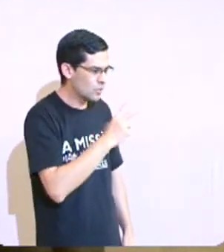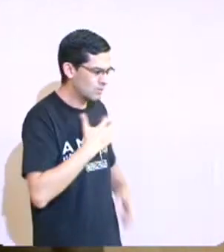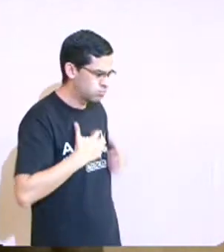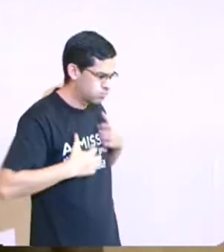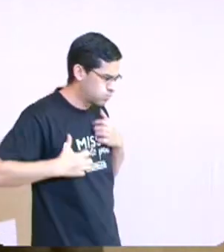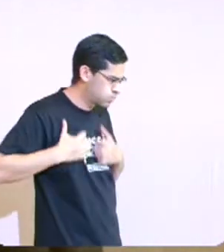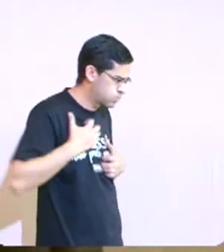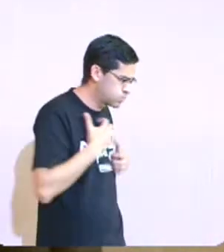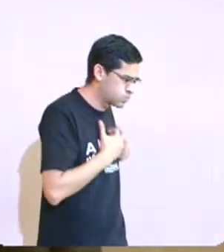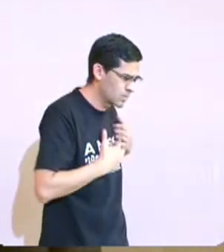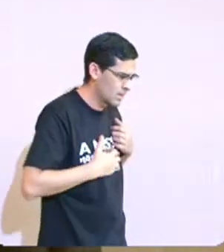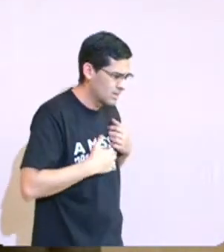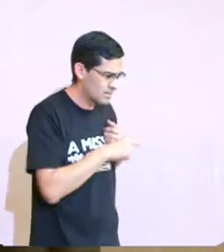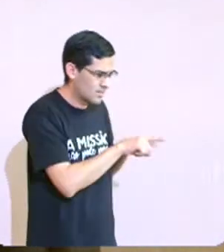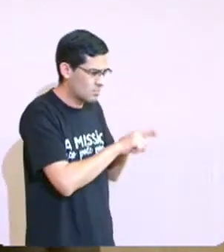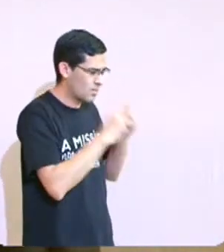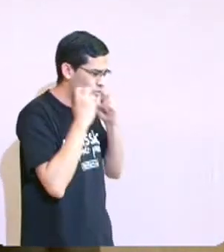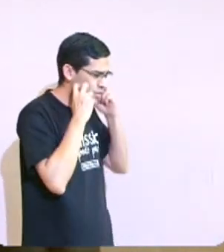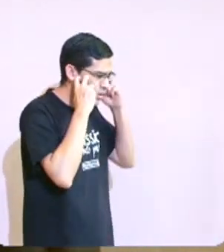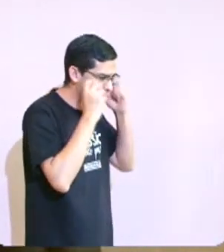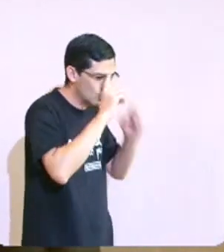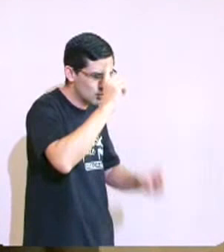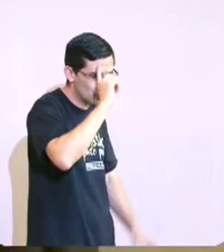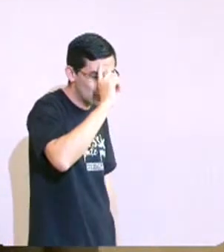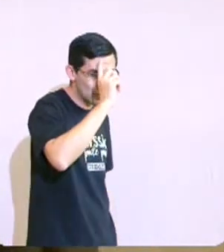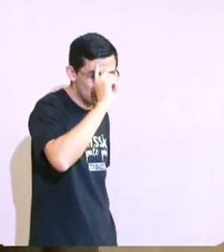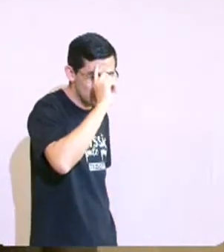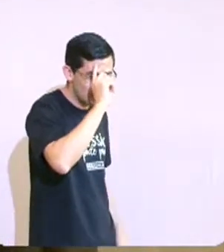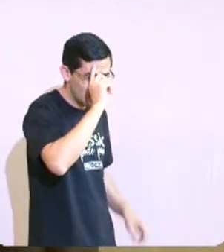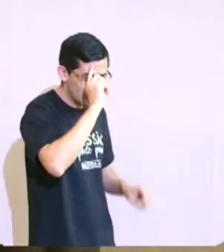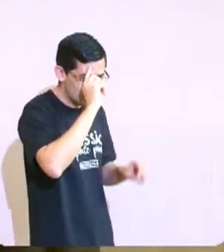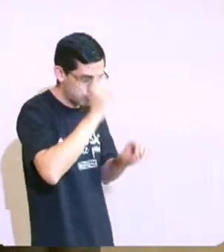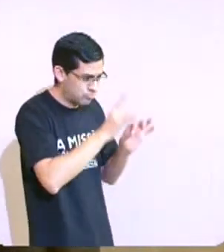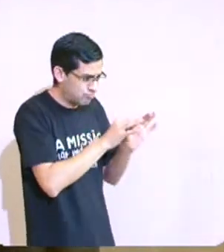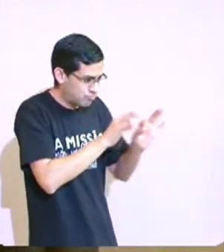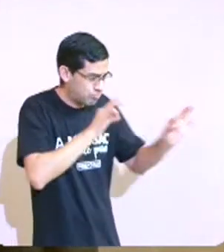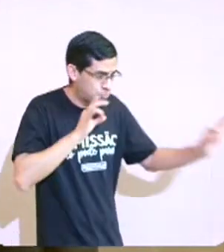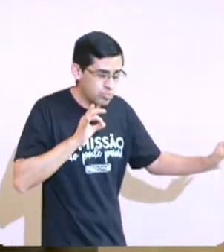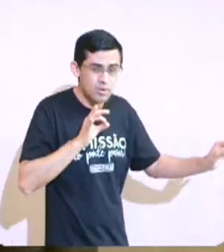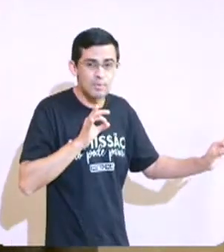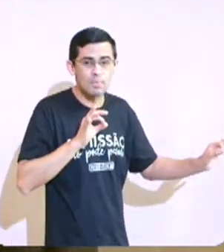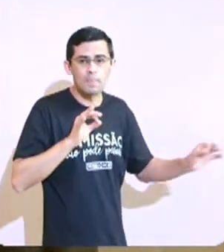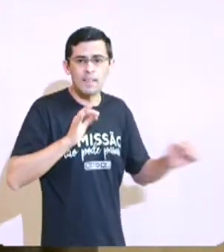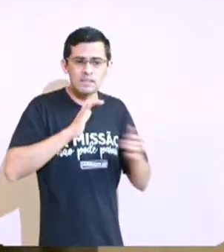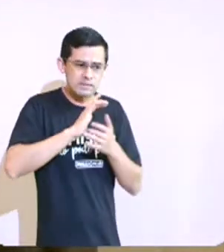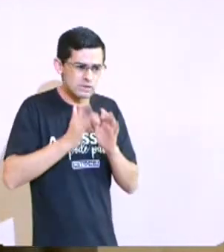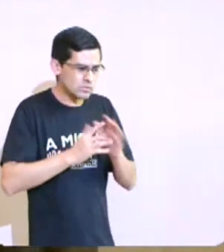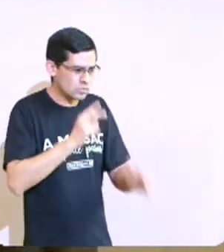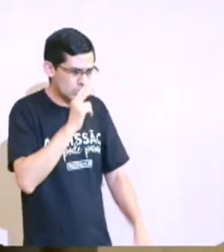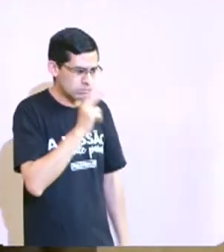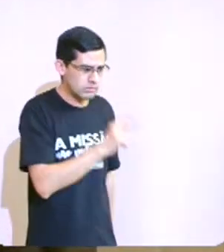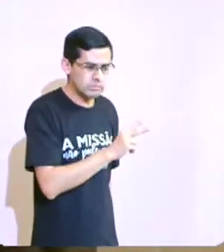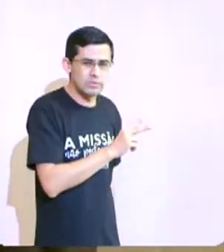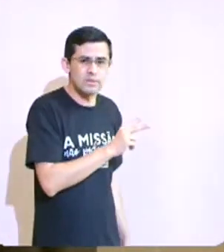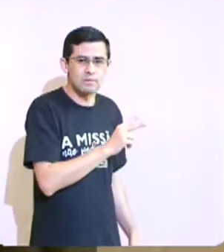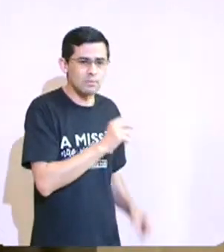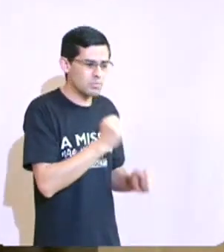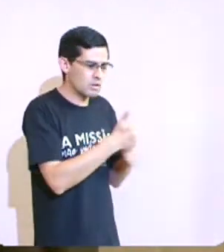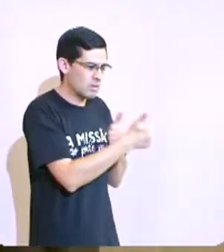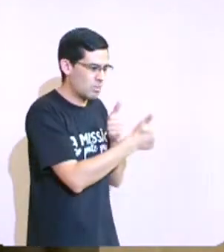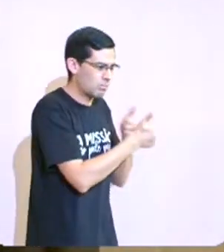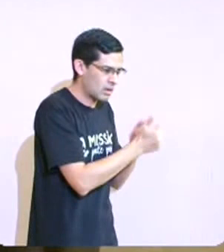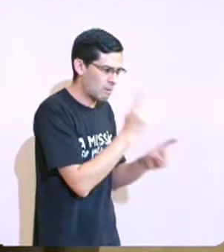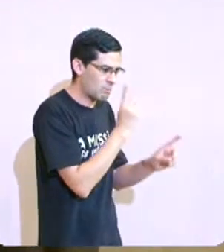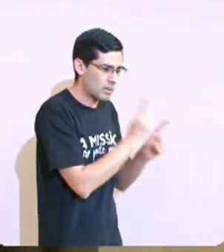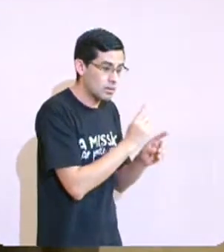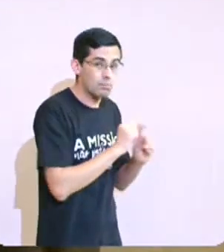e viu a vergonha que ele passava a cada dia, a exclusão social, o opróbrio no qual ele se encontrava. E ele não